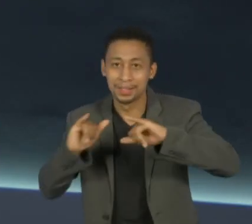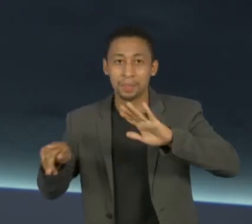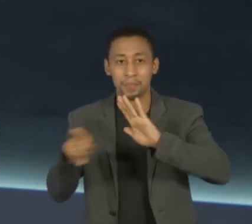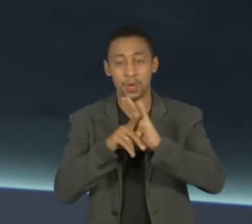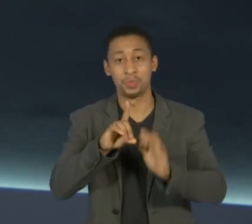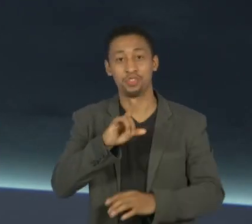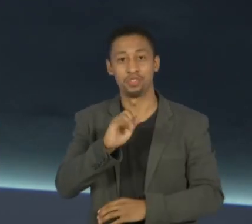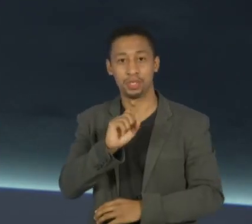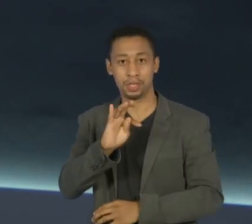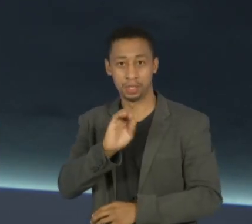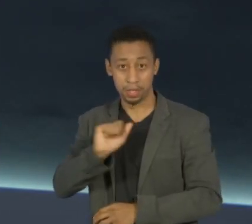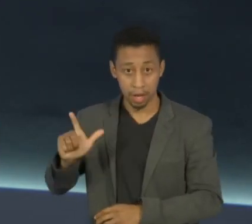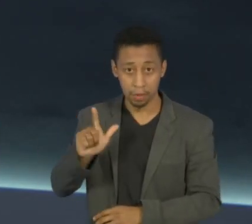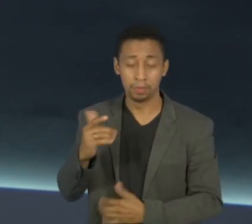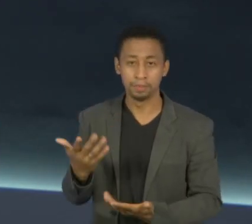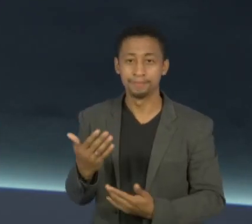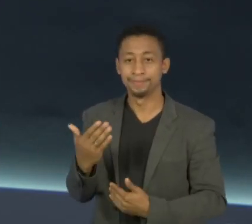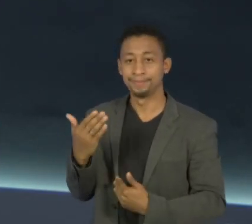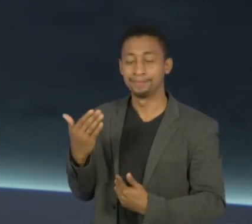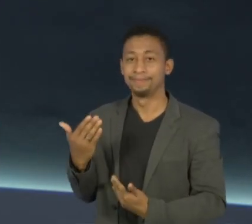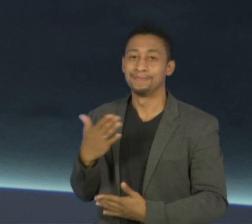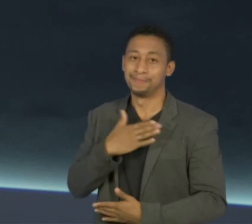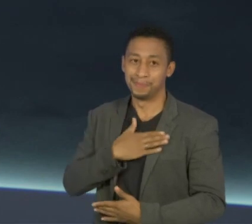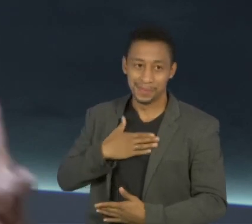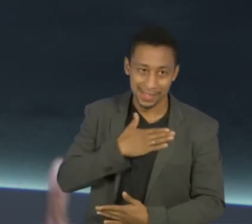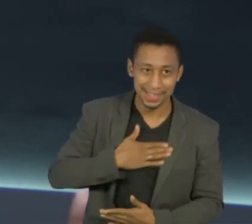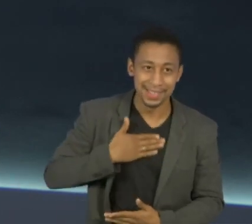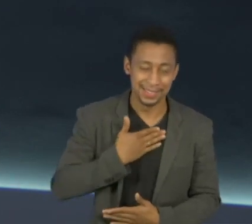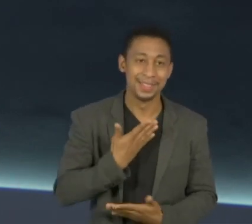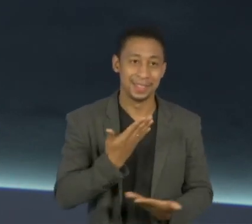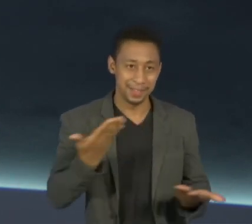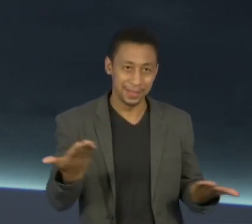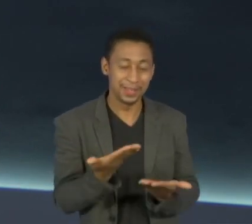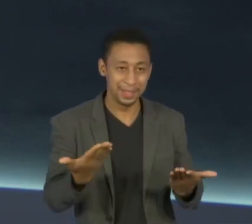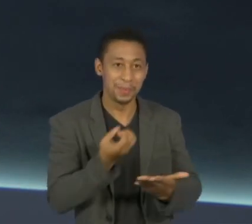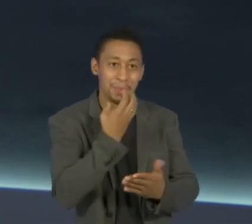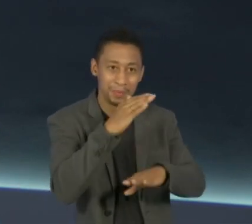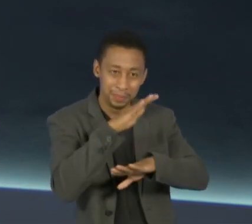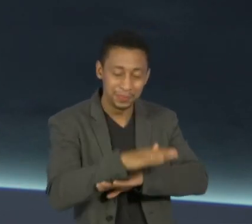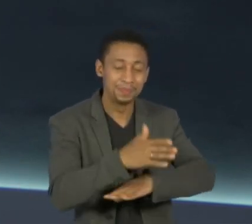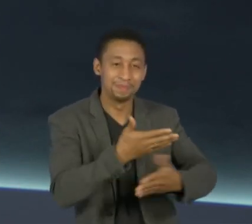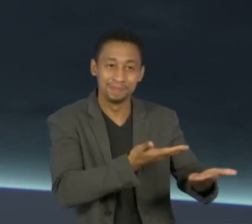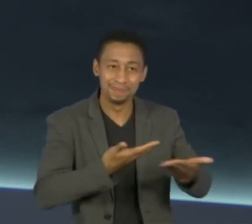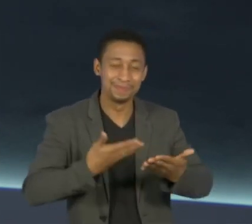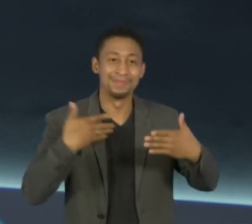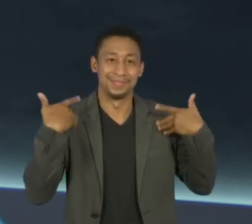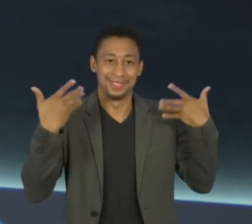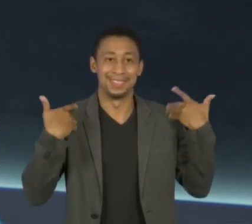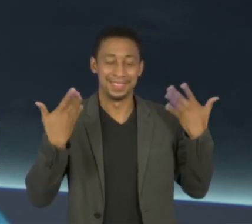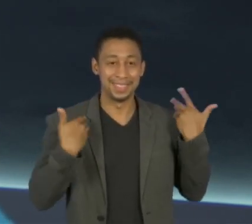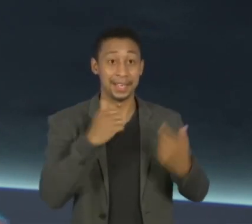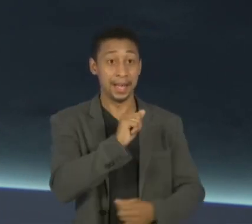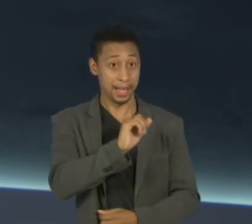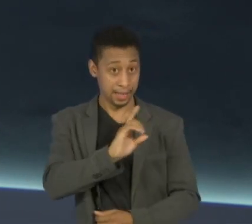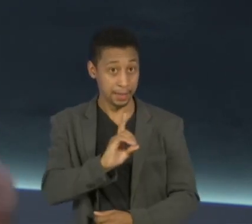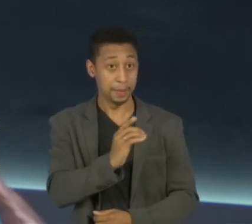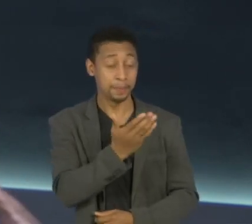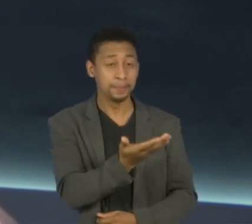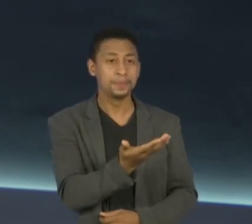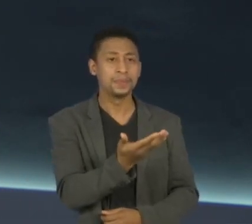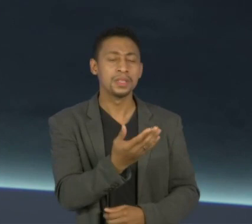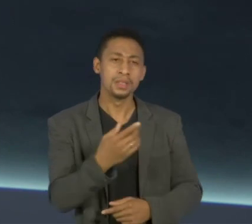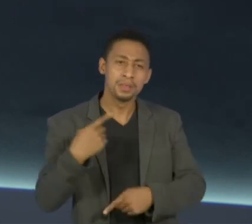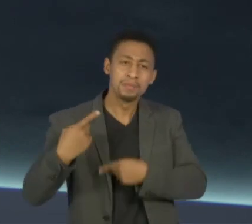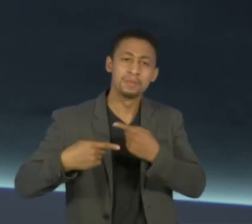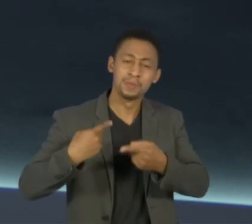Júnior, muito obrigada por estar conosco aqui no Jornal da Tarde. Uma alegria recebê-lo. Ade, a nova